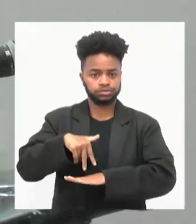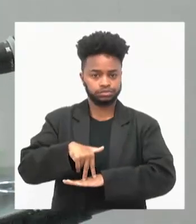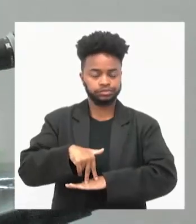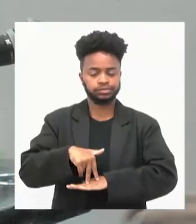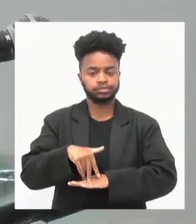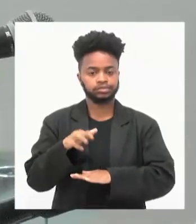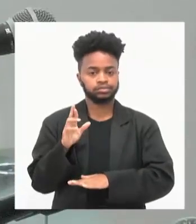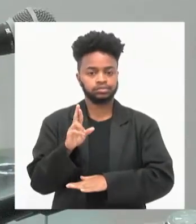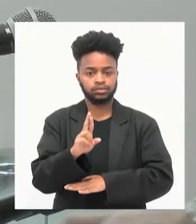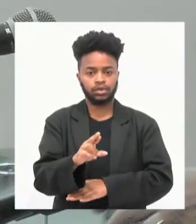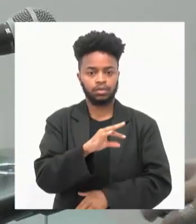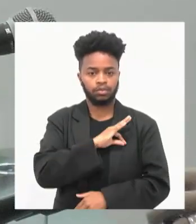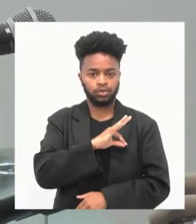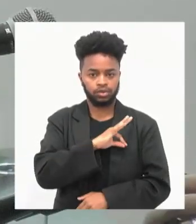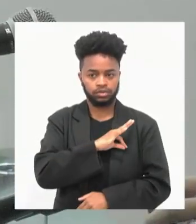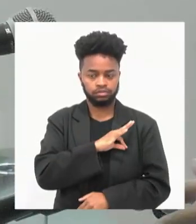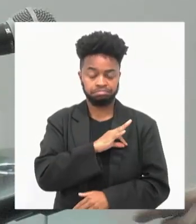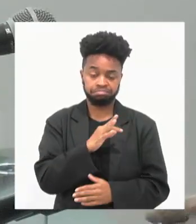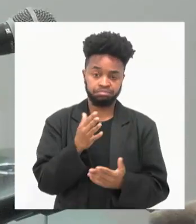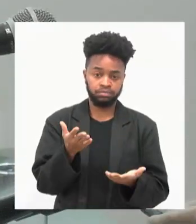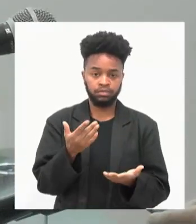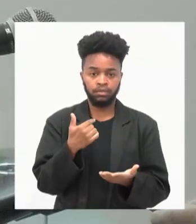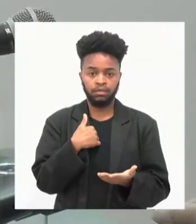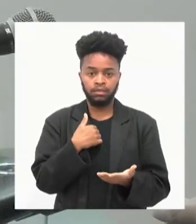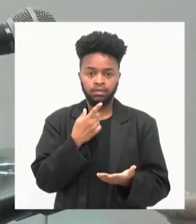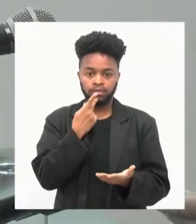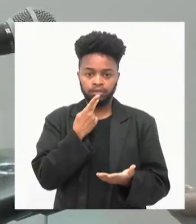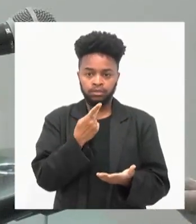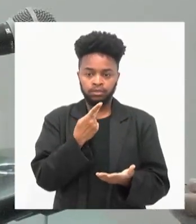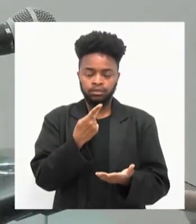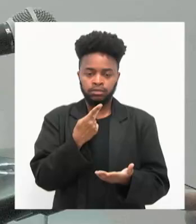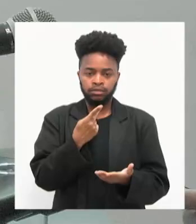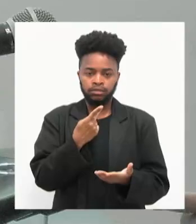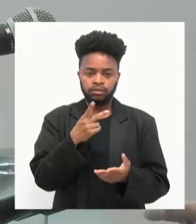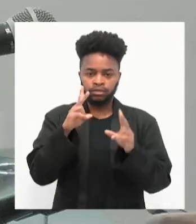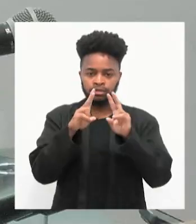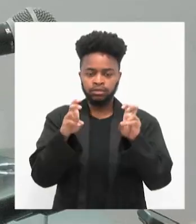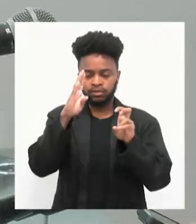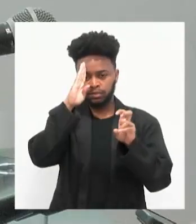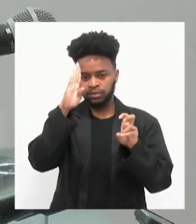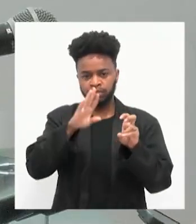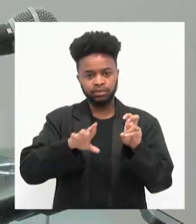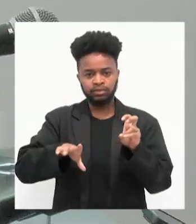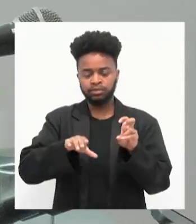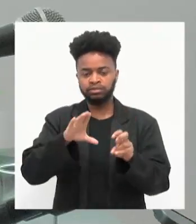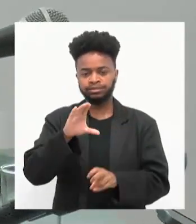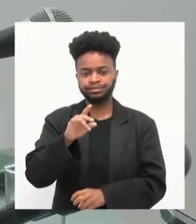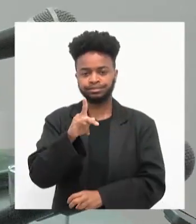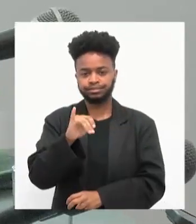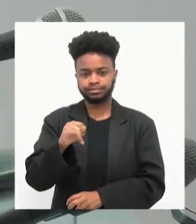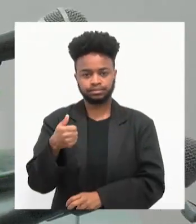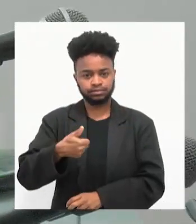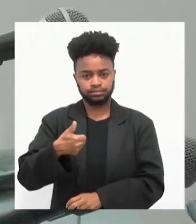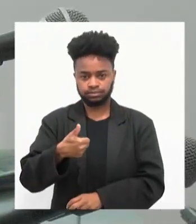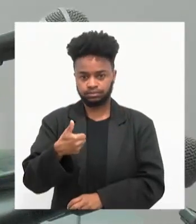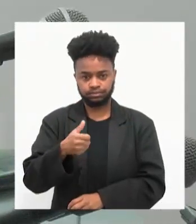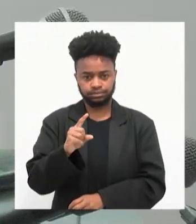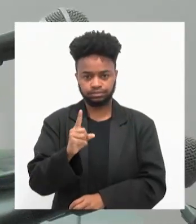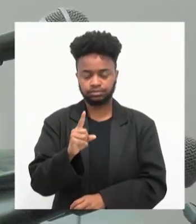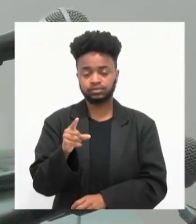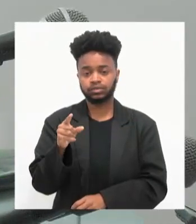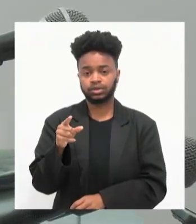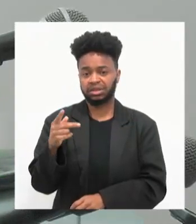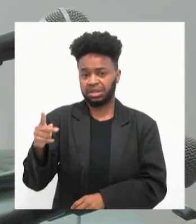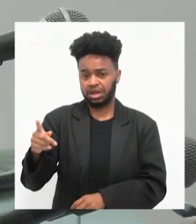Polícia Militar de algo que eu diria que o cerne da questão não envolve nem o primeiro CPA, que é o comando do Coronel Luciano.